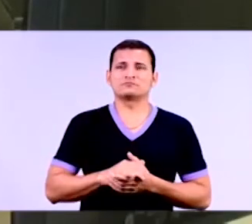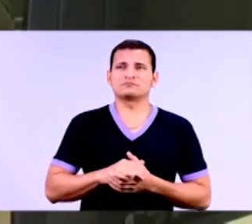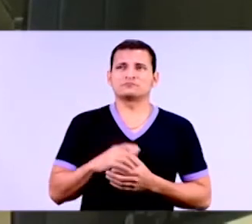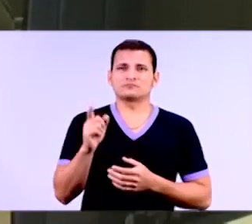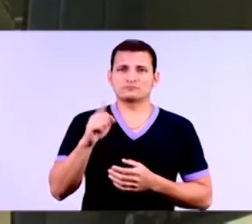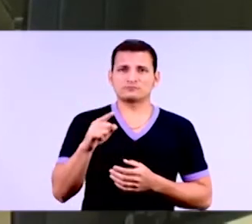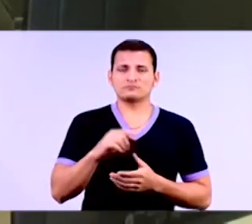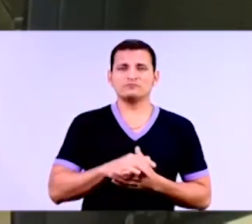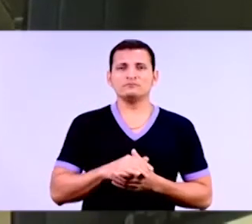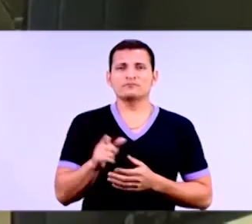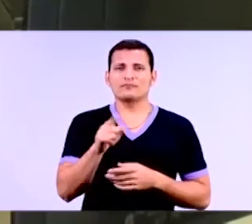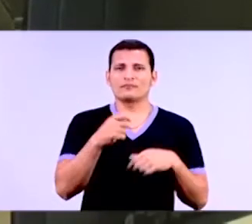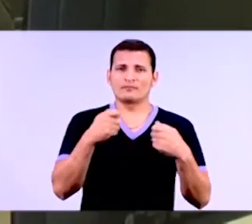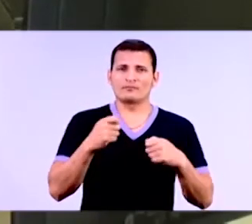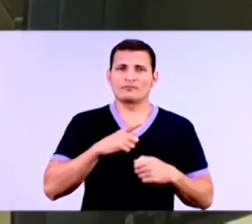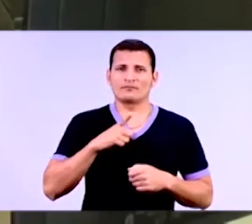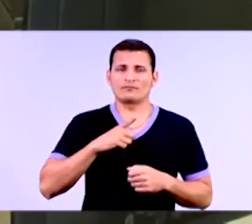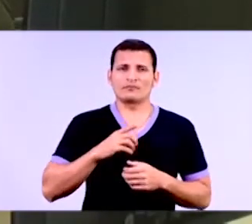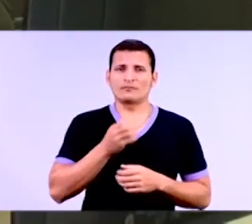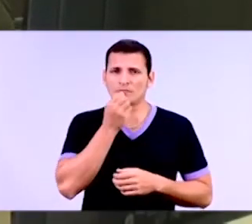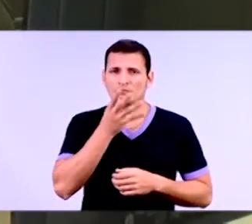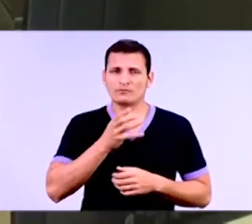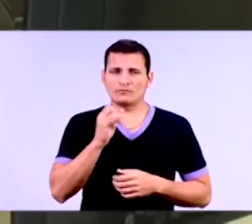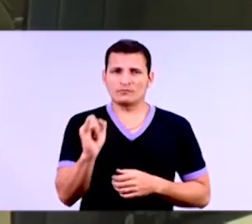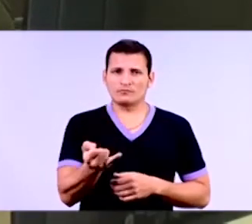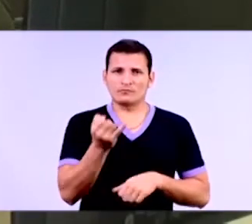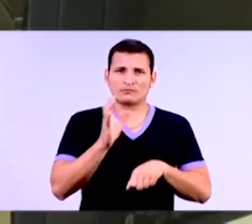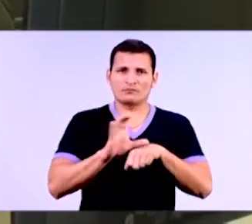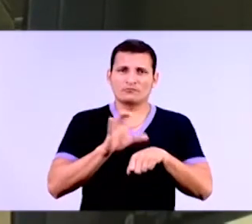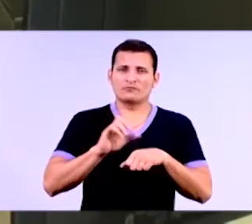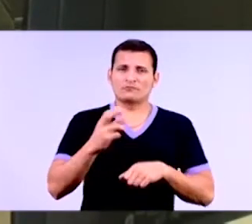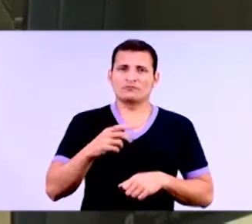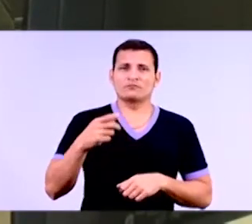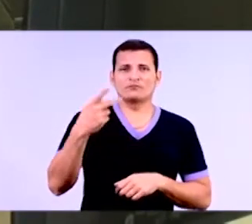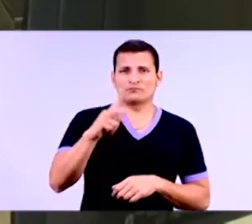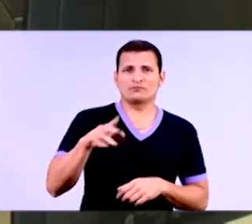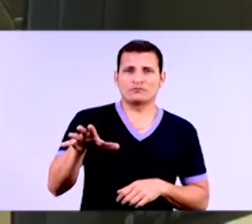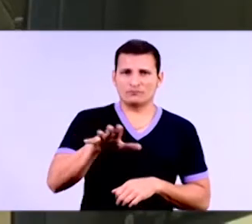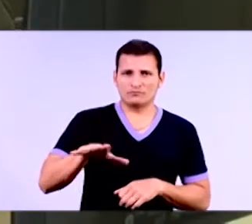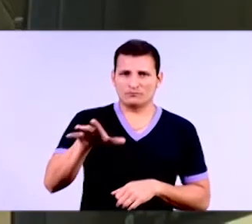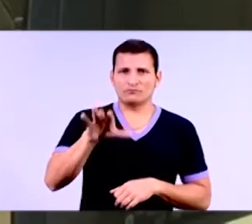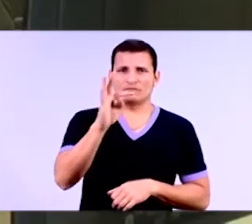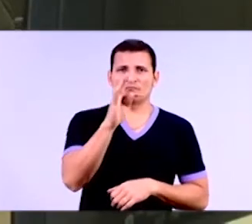para você ter um bom aproveitamento no curso ou na sua área, na área de TI.